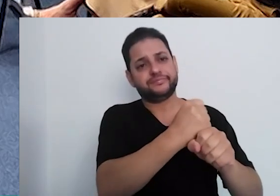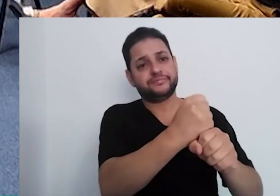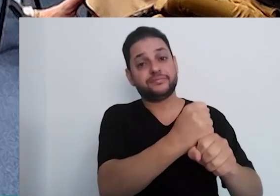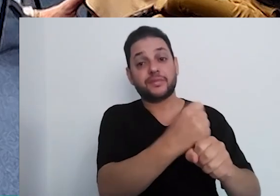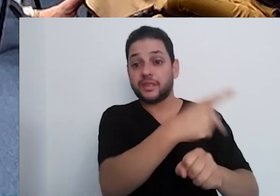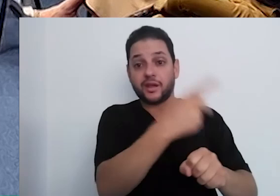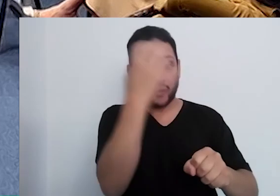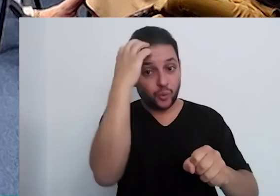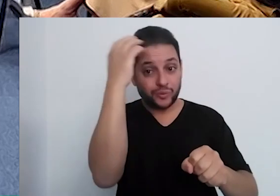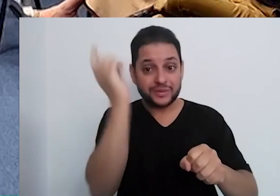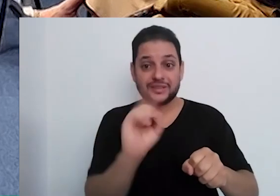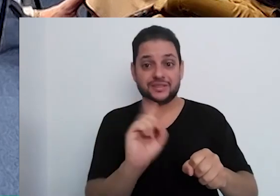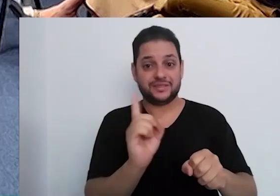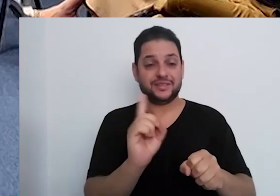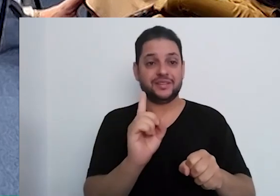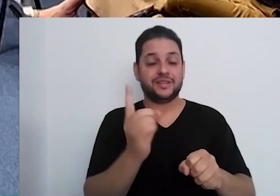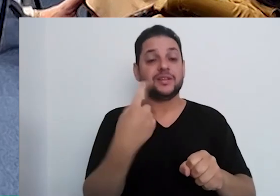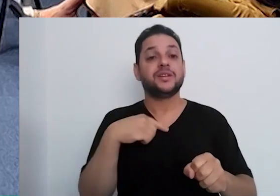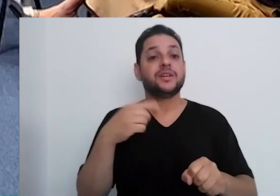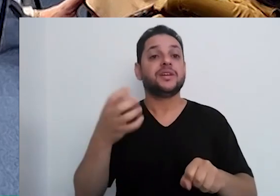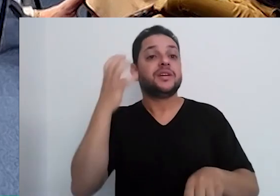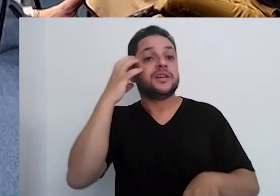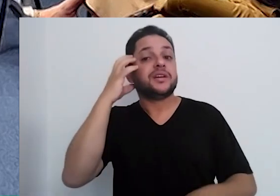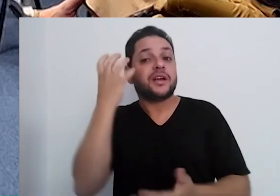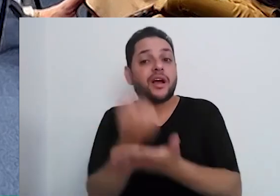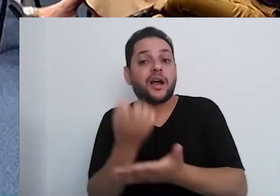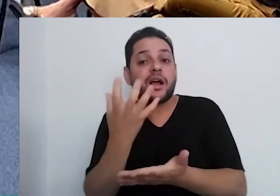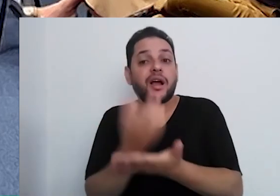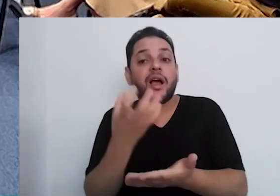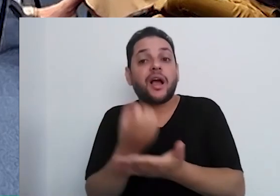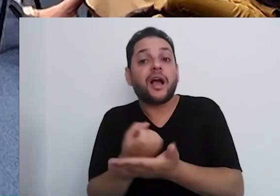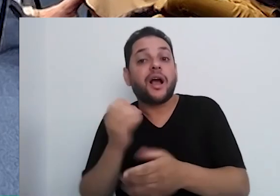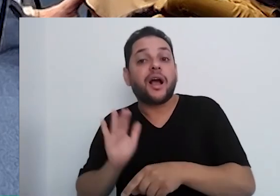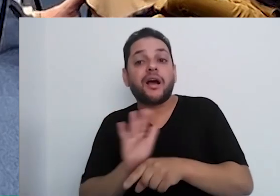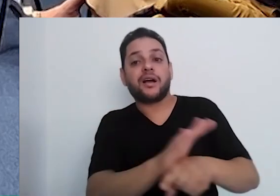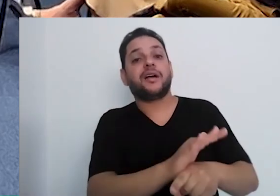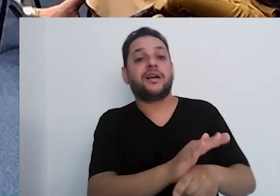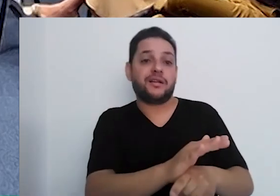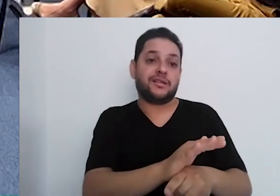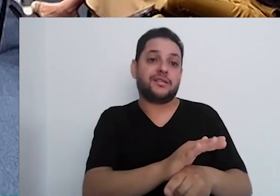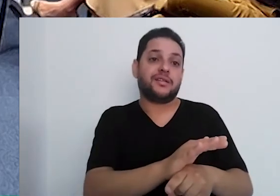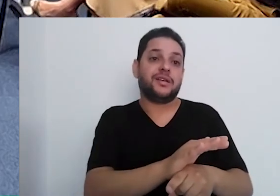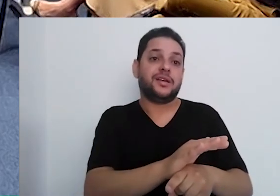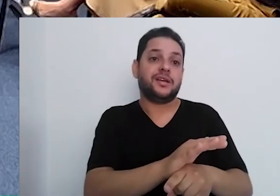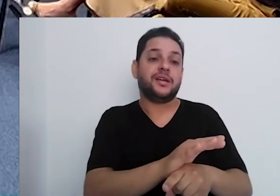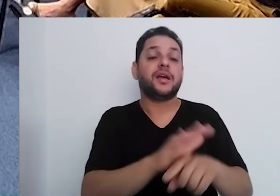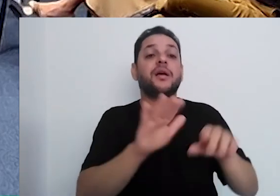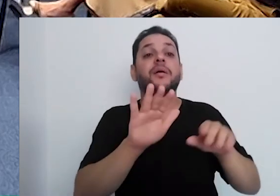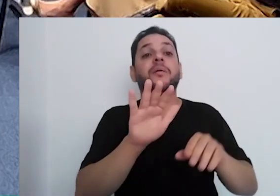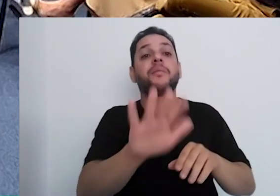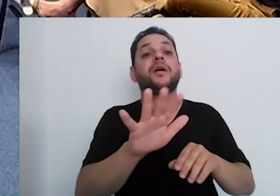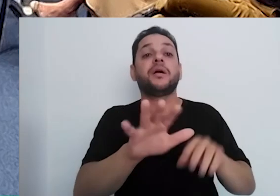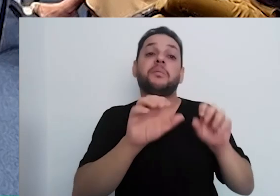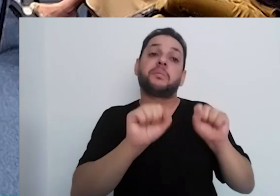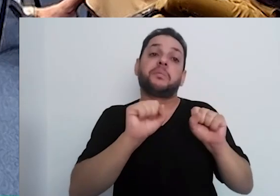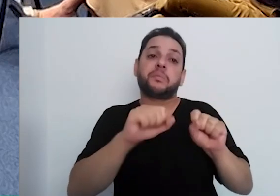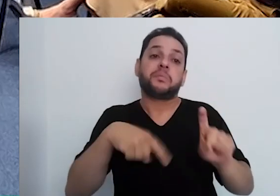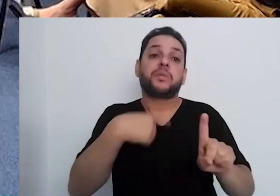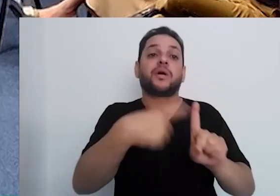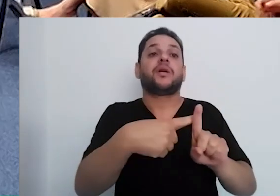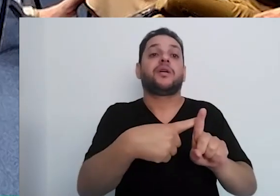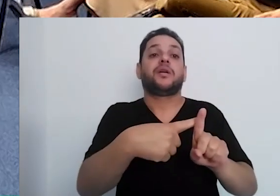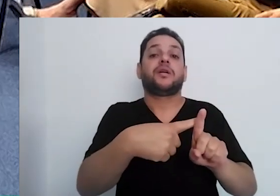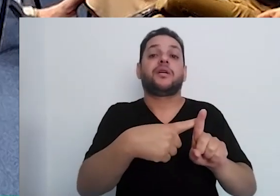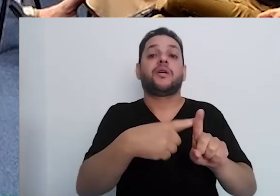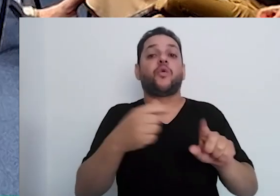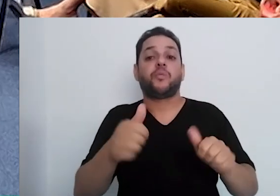e foi resultado desse podcast Mas pode o efeito eh a chance de ter um efeito positivo assim é muito menor na minha opinião do